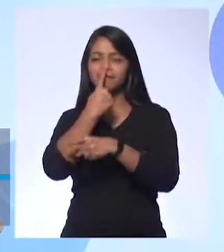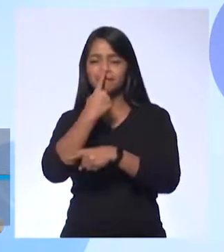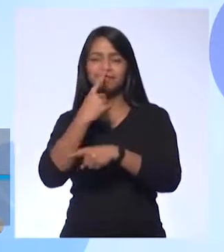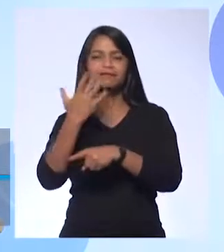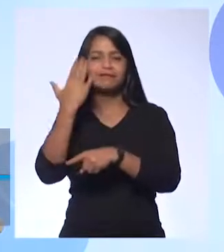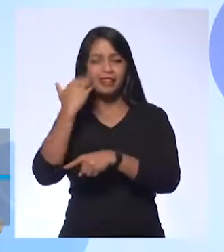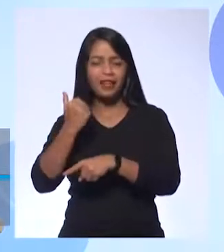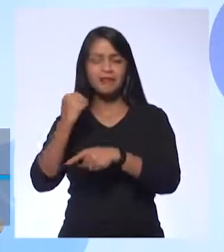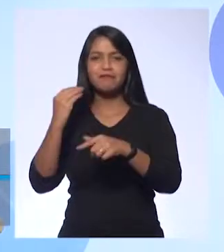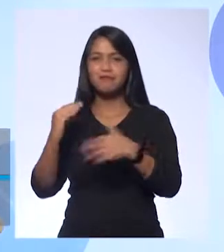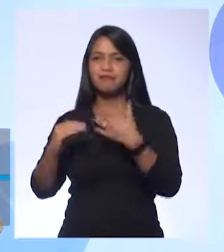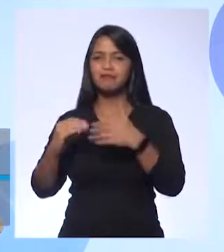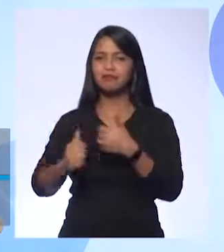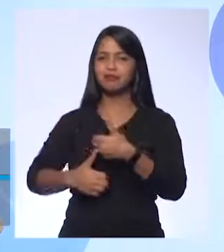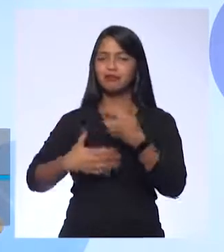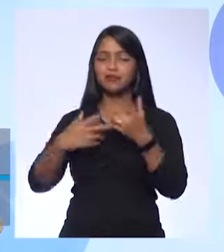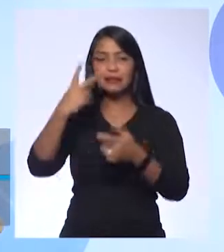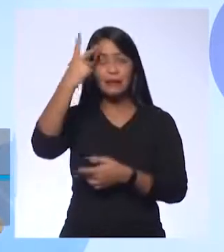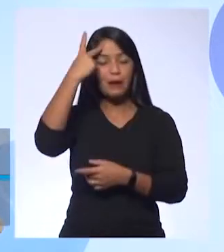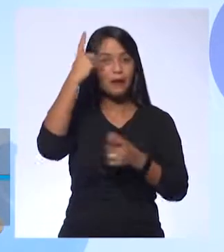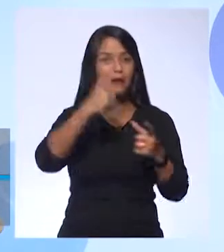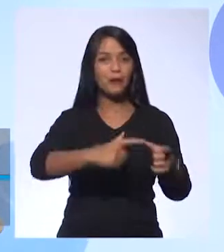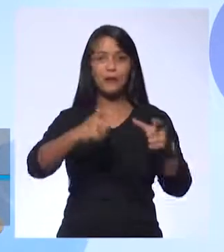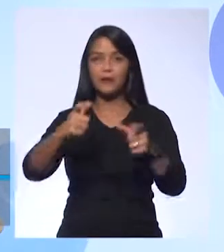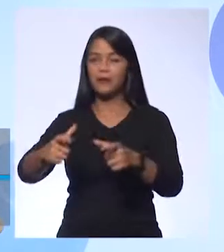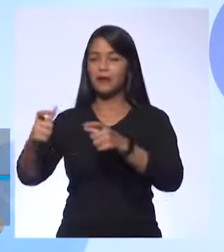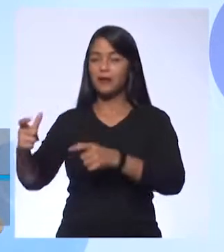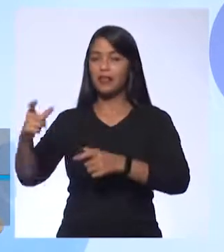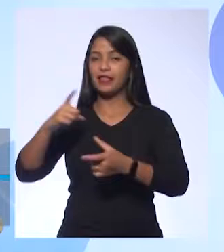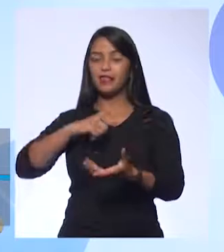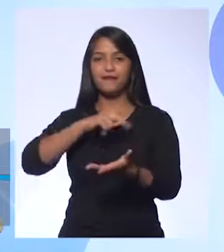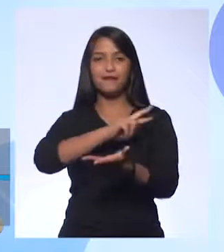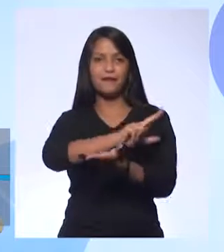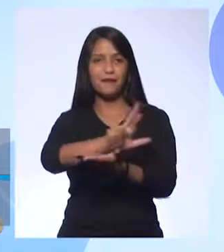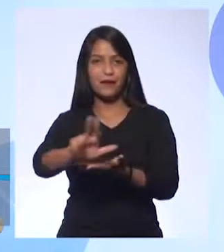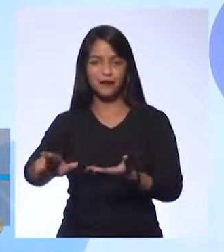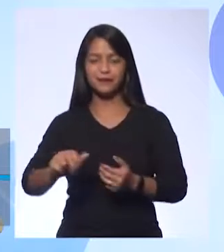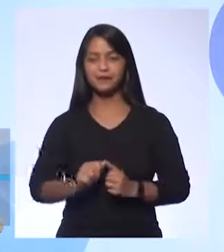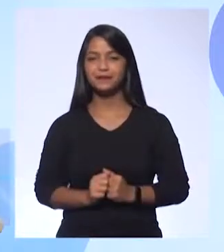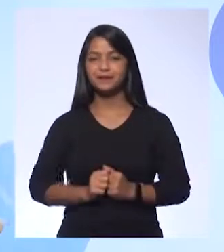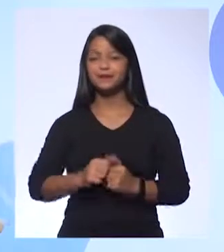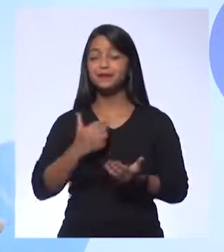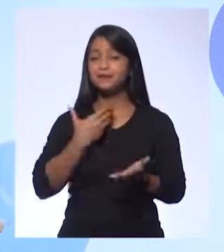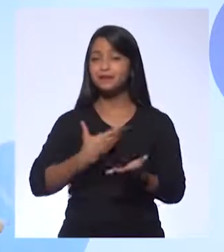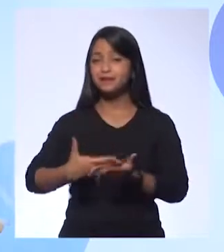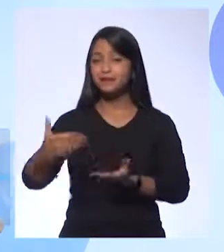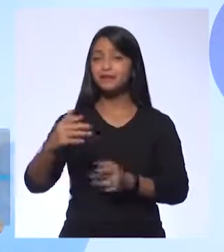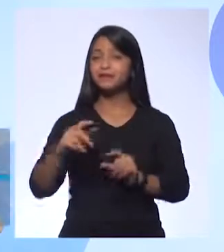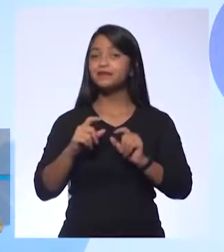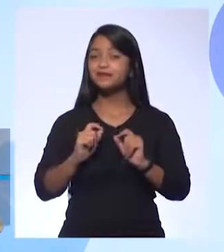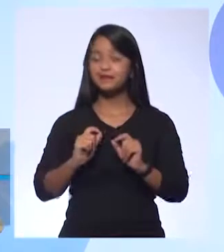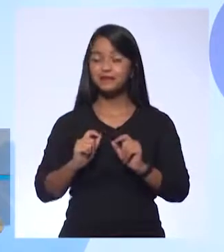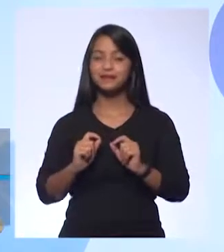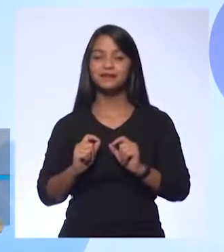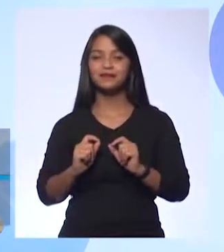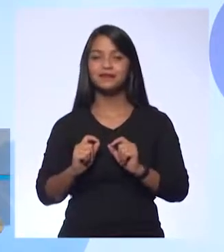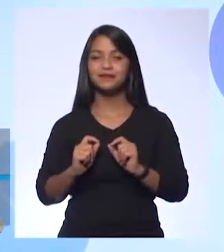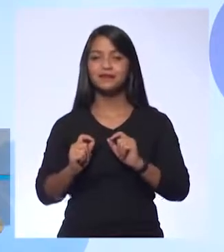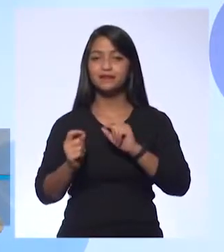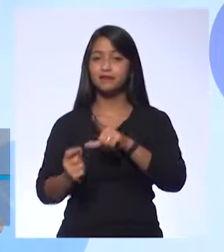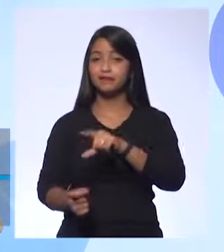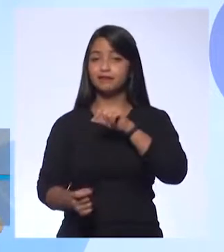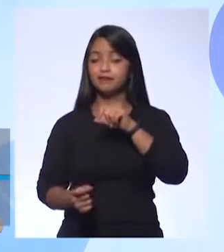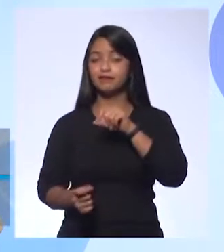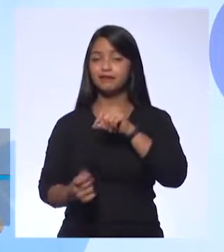com a gente aqui, que são de várias regiões de São Paulo, né? é A gente verdade. estava comentando aqui. Ó, mas eu vou começar essa contribuição aí chamando aqui